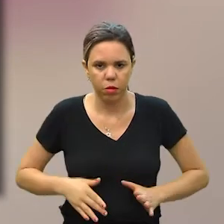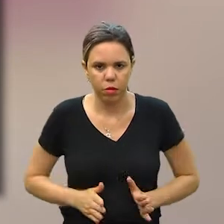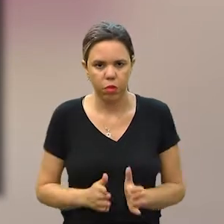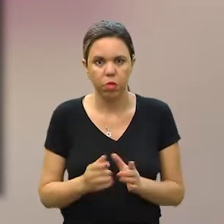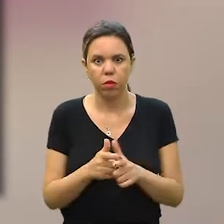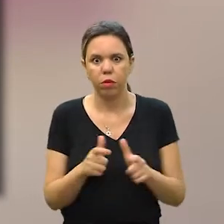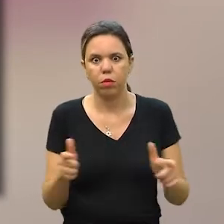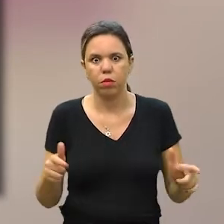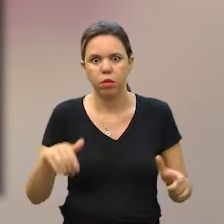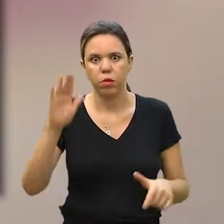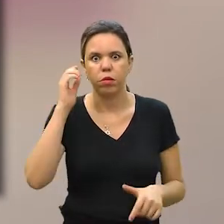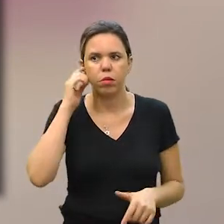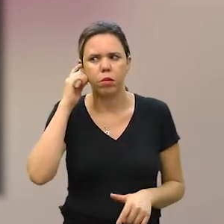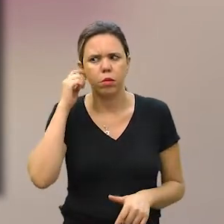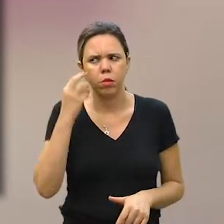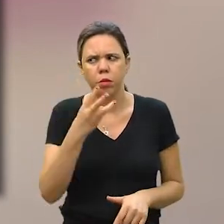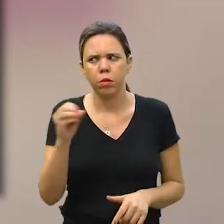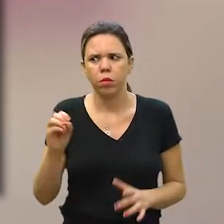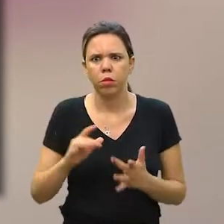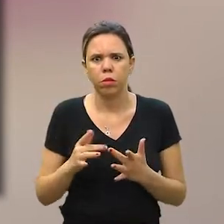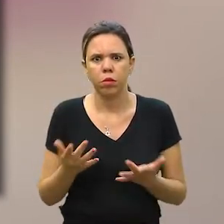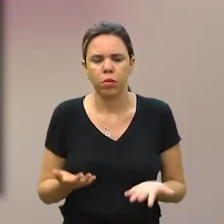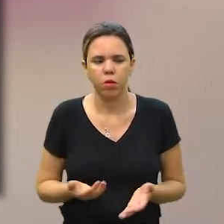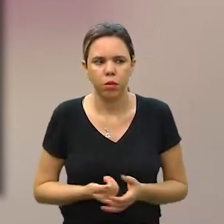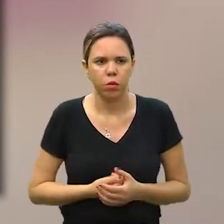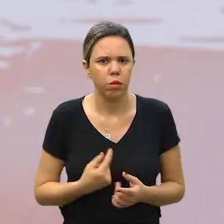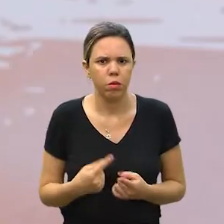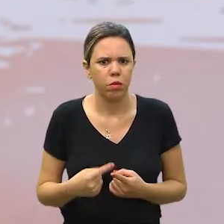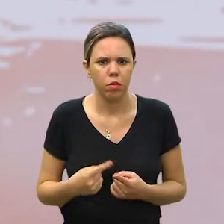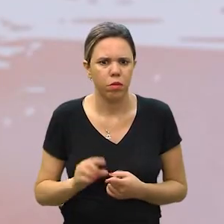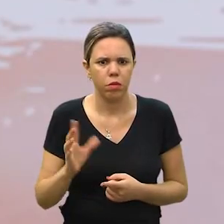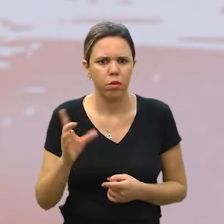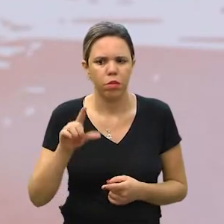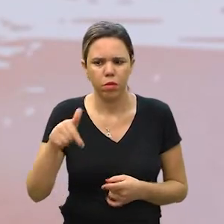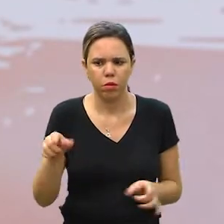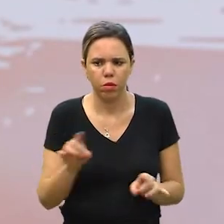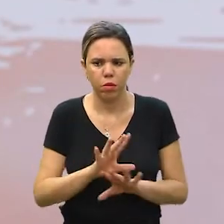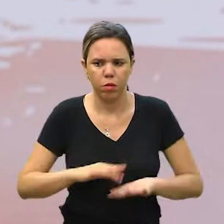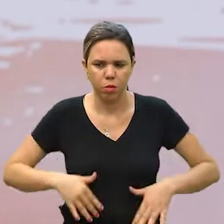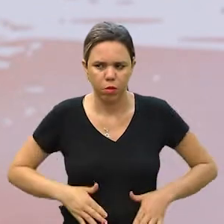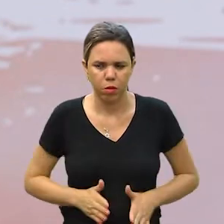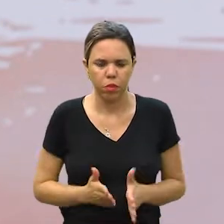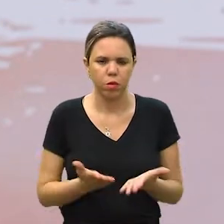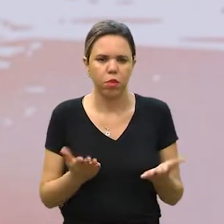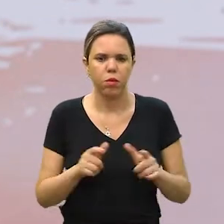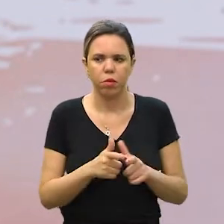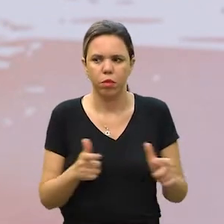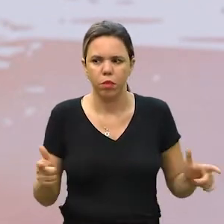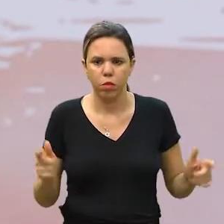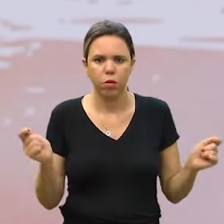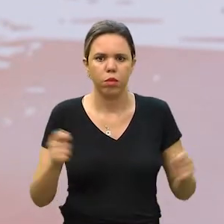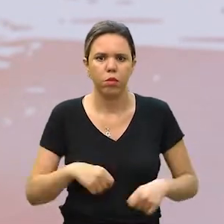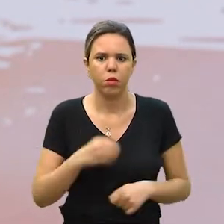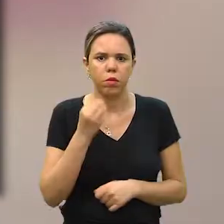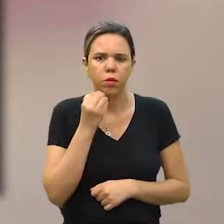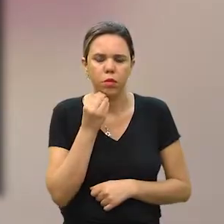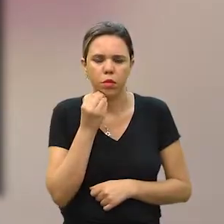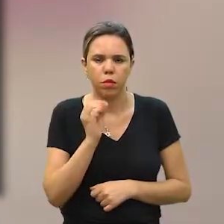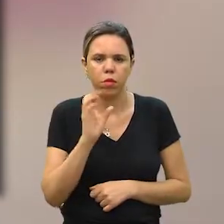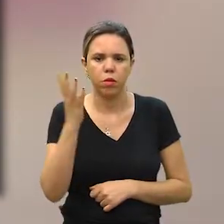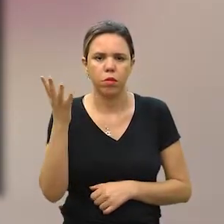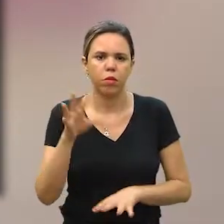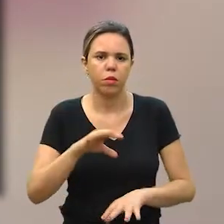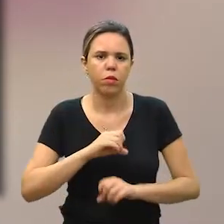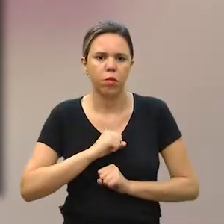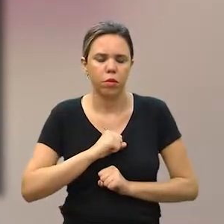esse risco pode aumentar em até 30 vezes. Por que isso acontece depois do parto aumentar? Então, Vivi,